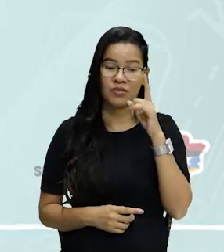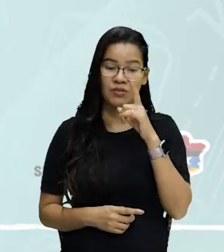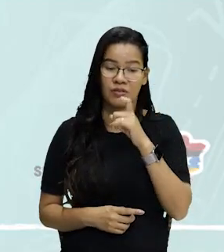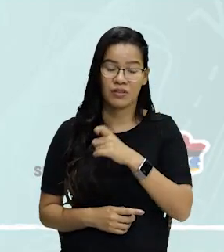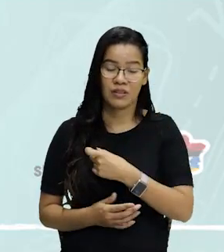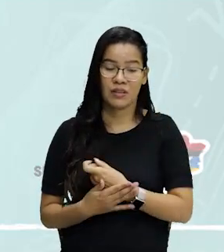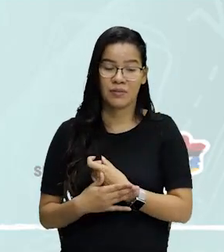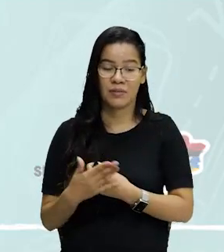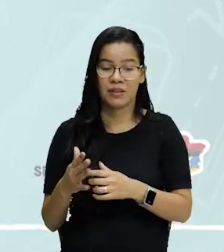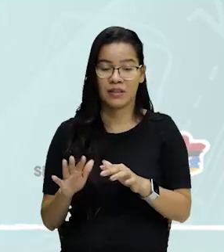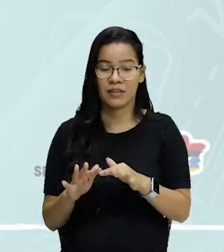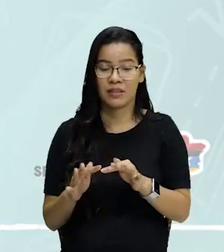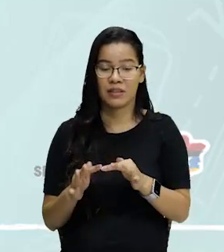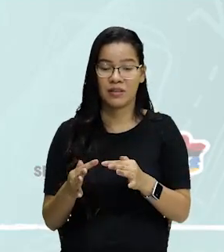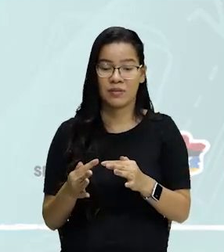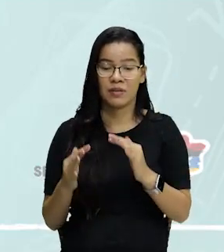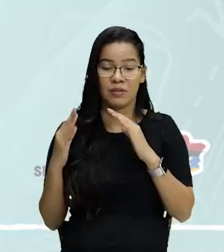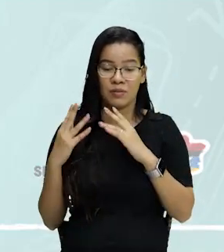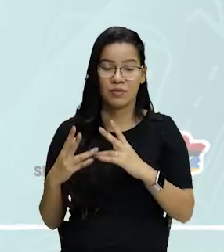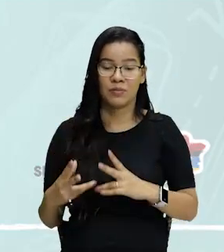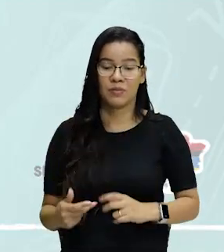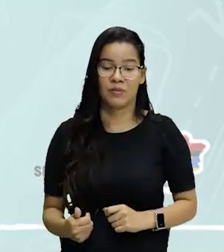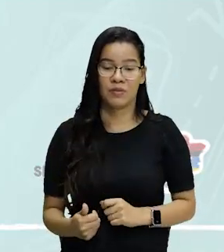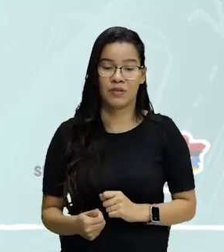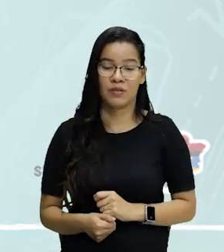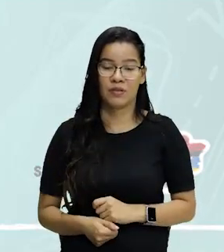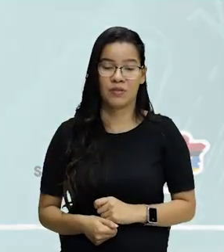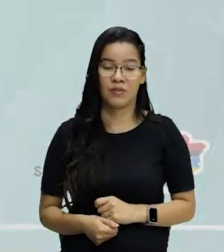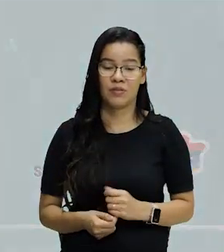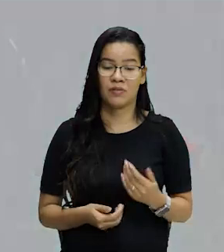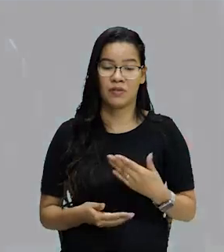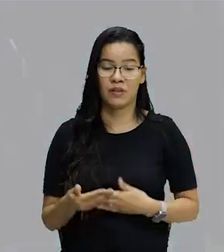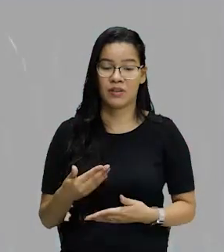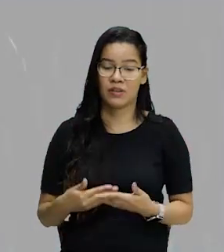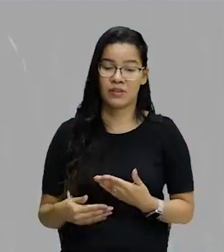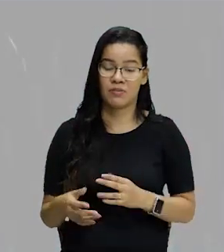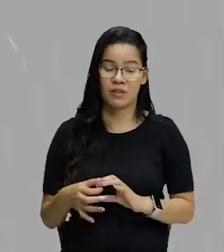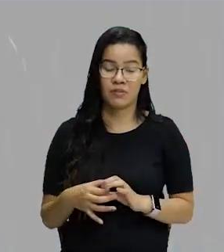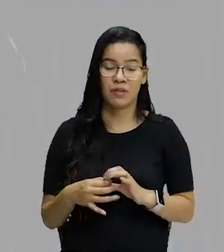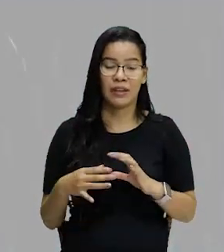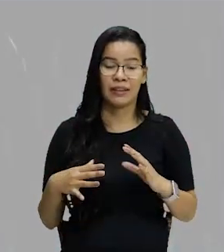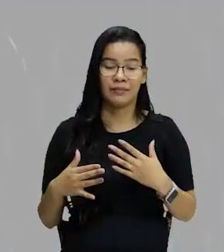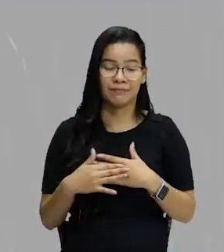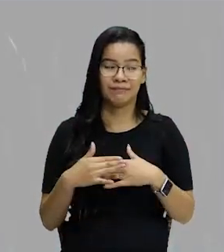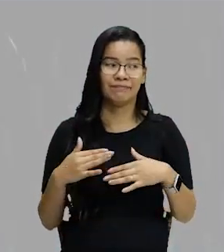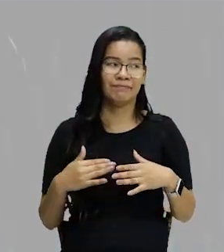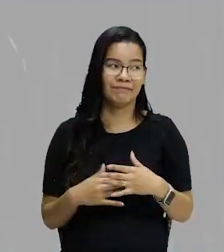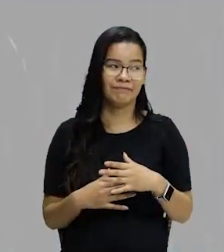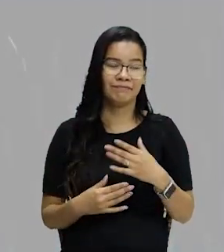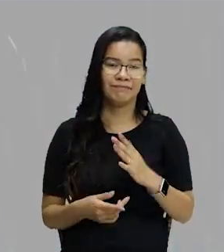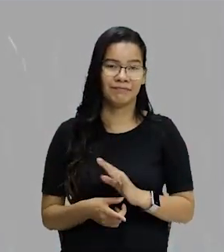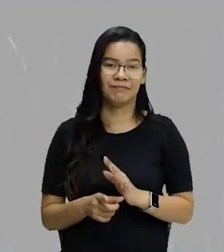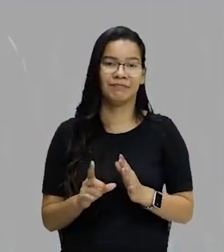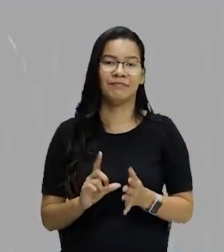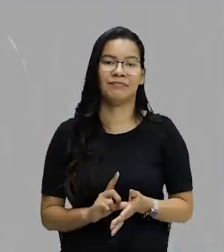mais simples e pura de escalar. Oferece uma liberdade total para prescindir a corda e